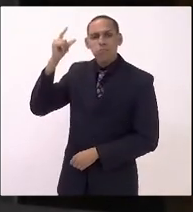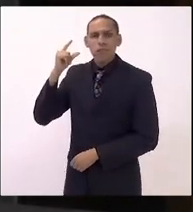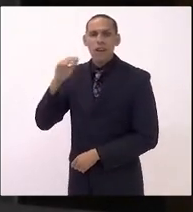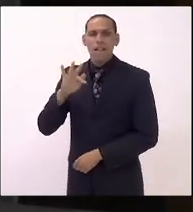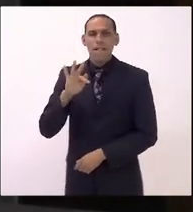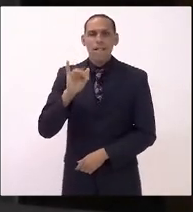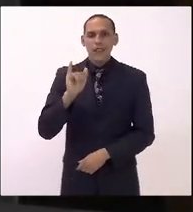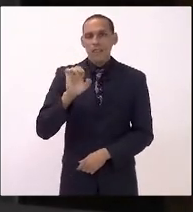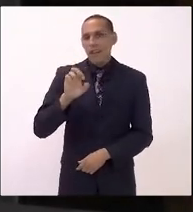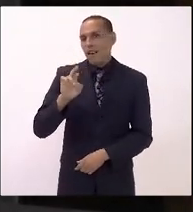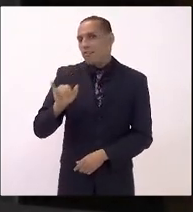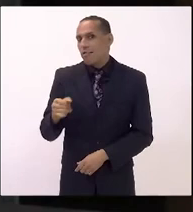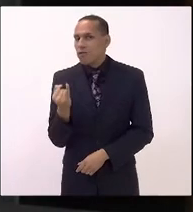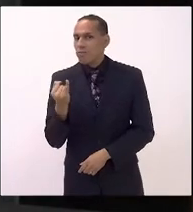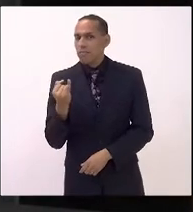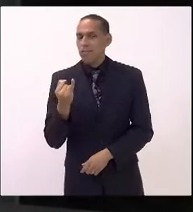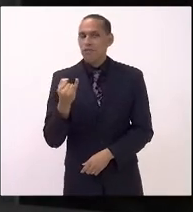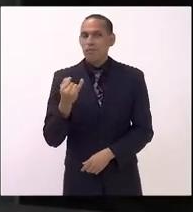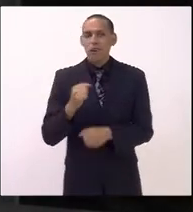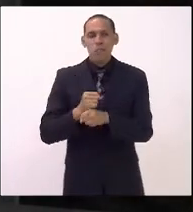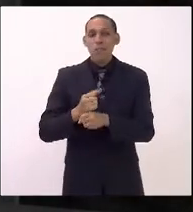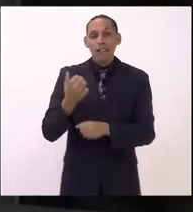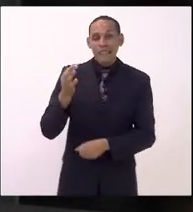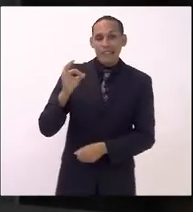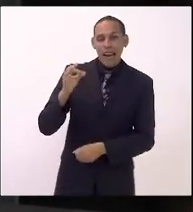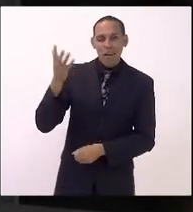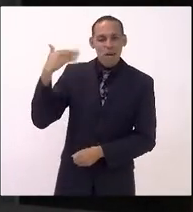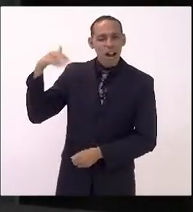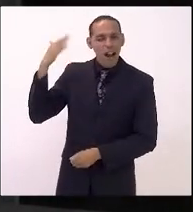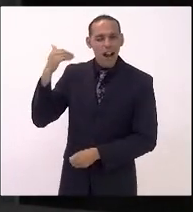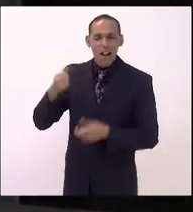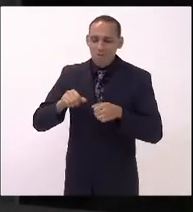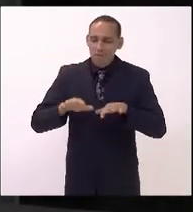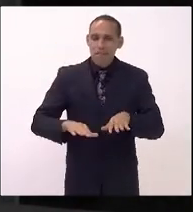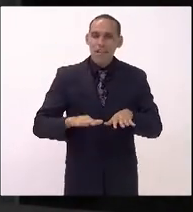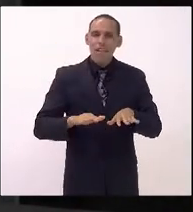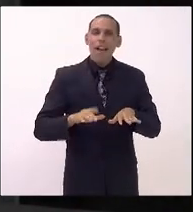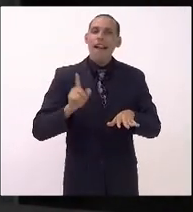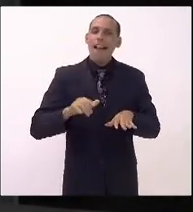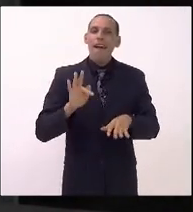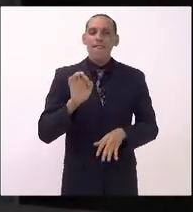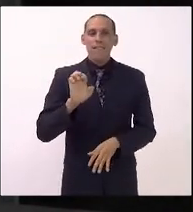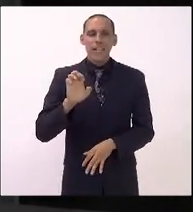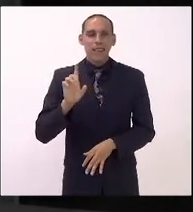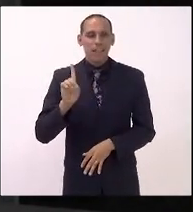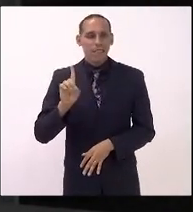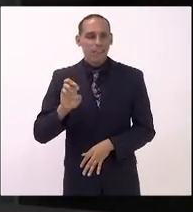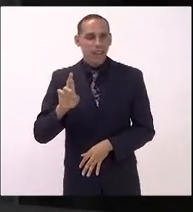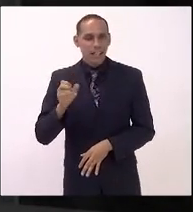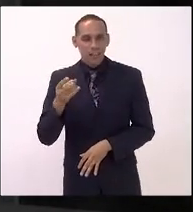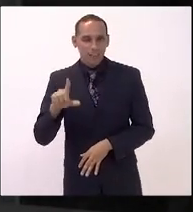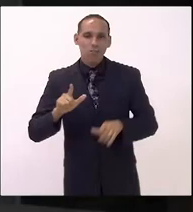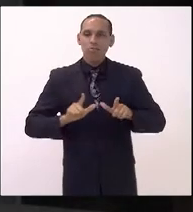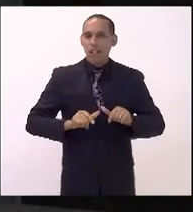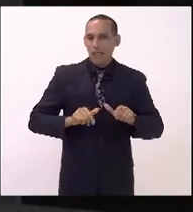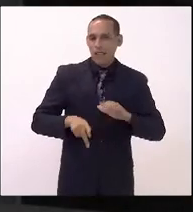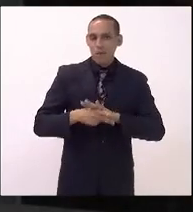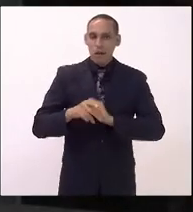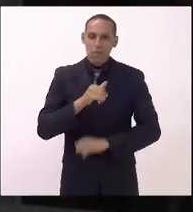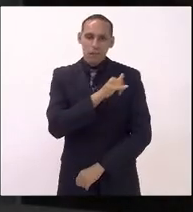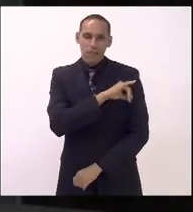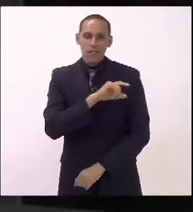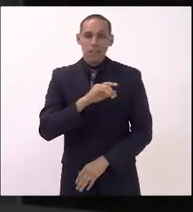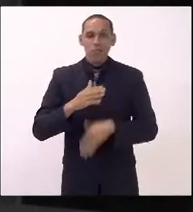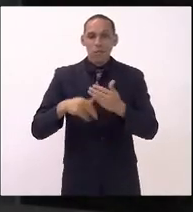FIERJ. Fiquei 10 anos na FIERJ, na Federação Israelita do Estado do Rio de Janeiro, ocupei vários cargos, e finalmente